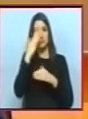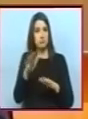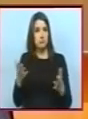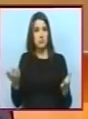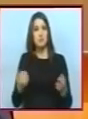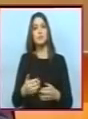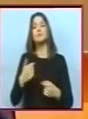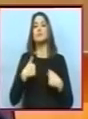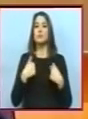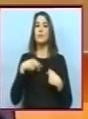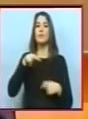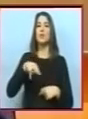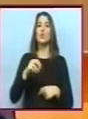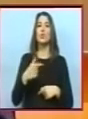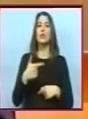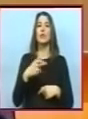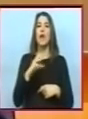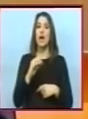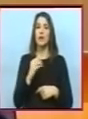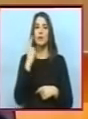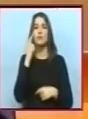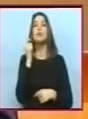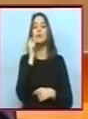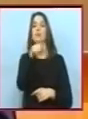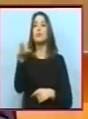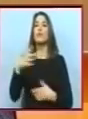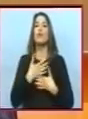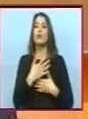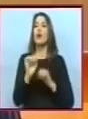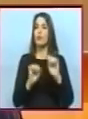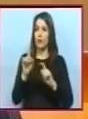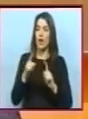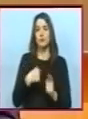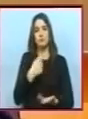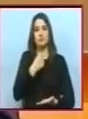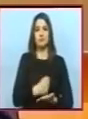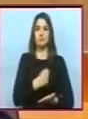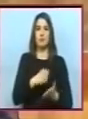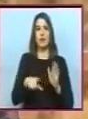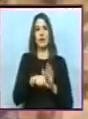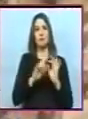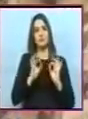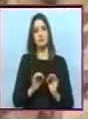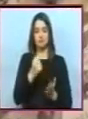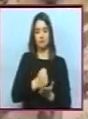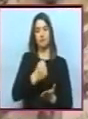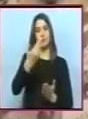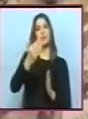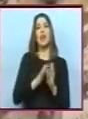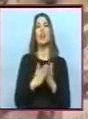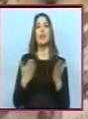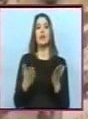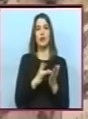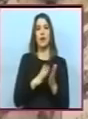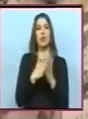o notário verifica qual é a vontade das partes e dá-lhe forma legal, lavrando o testamento no livro de notas. O que significa que